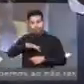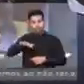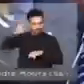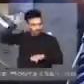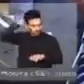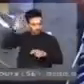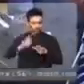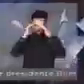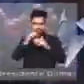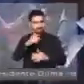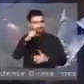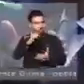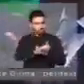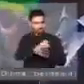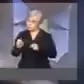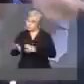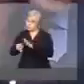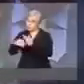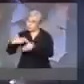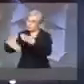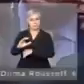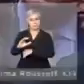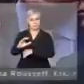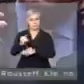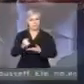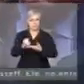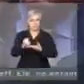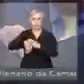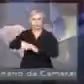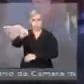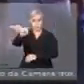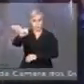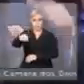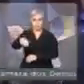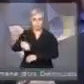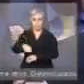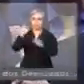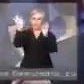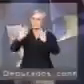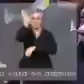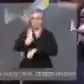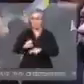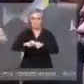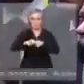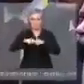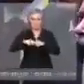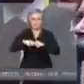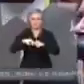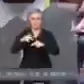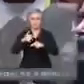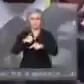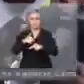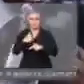Filhas. Filhos. Duas filhas. Meus filhos e meus netos. Aos meus netos. Neto Pedro. Feliz aniversário, Ana, minha neta. Eu vou passar